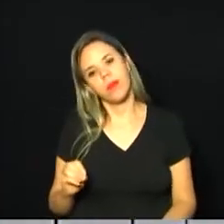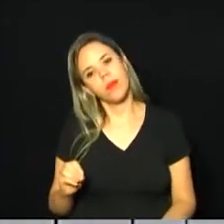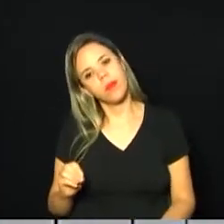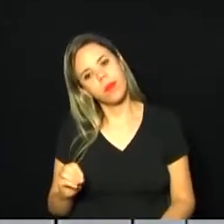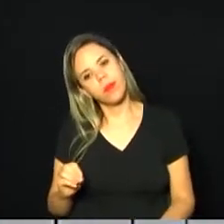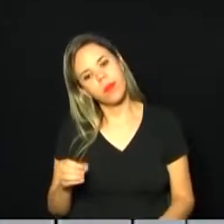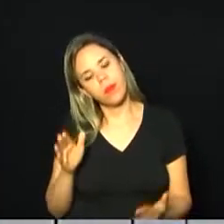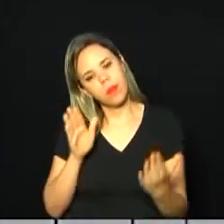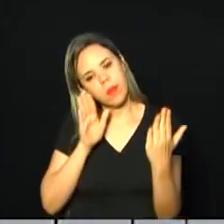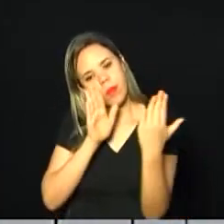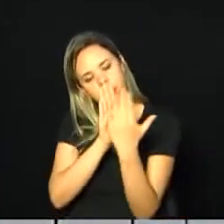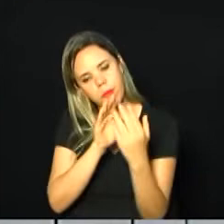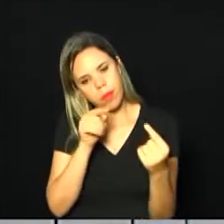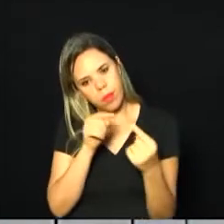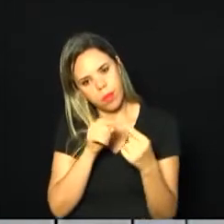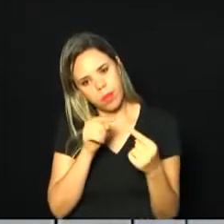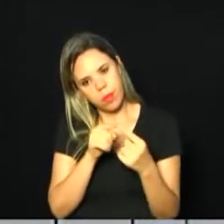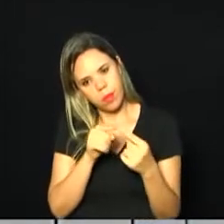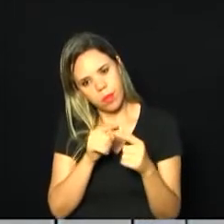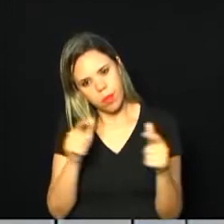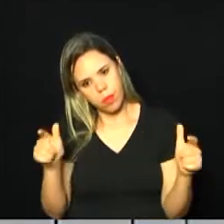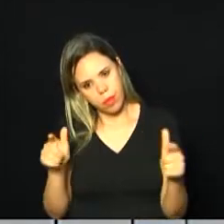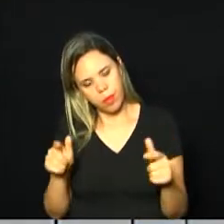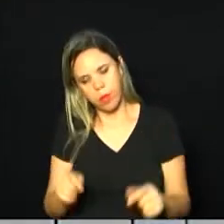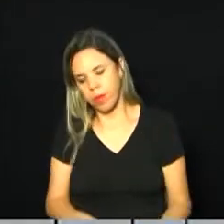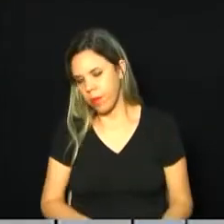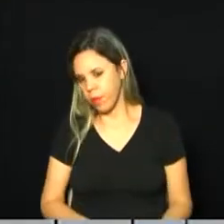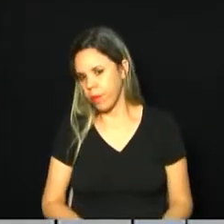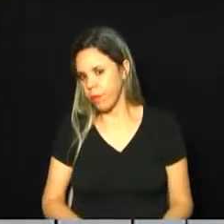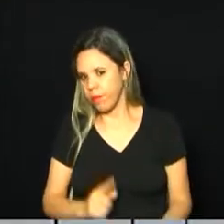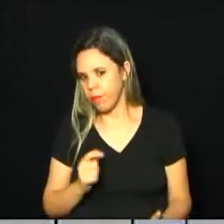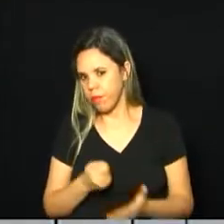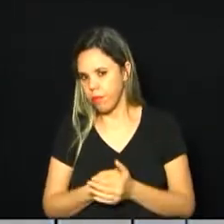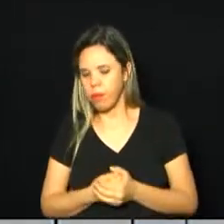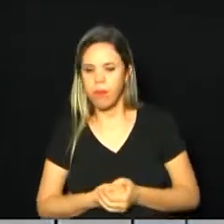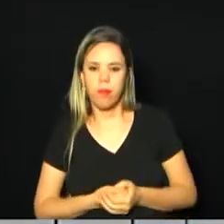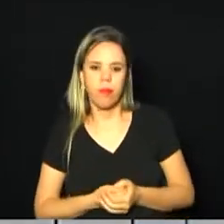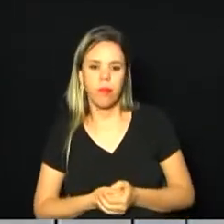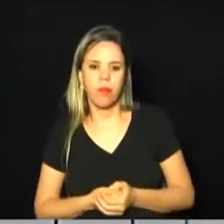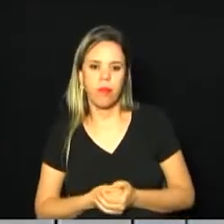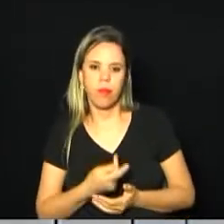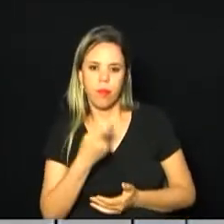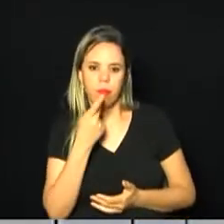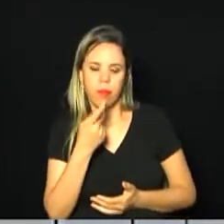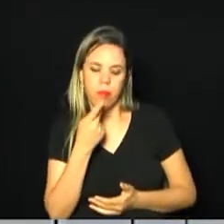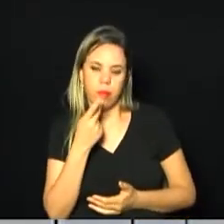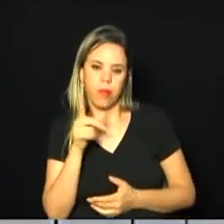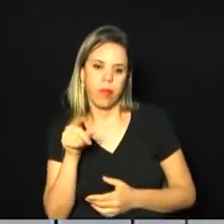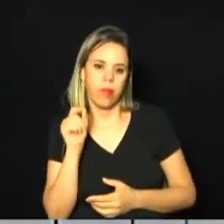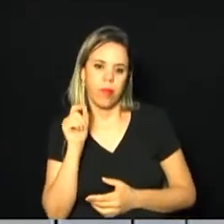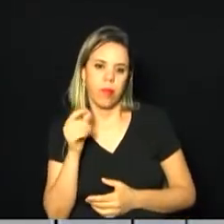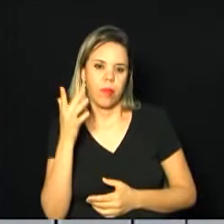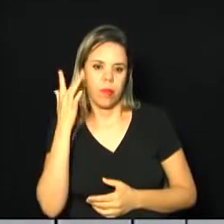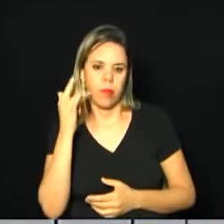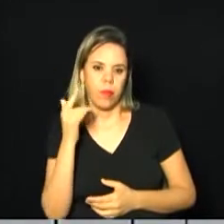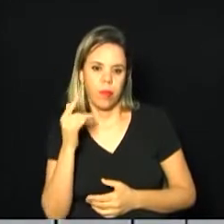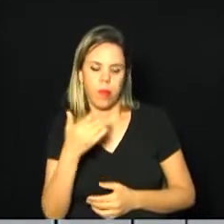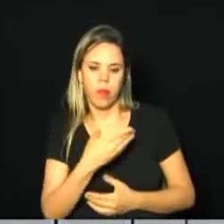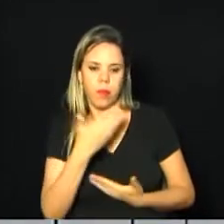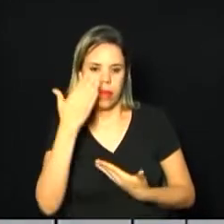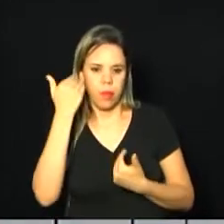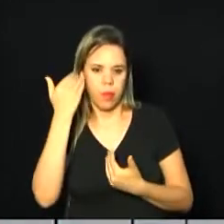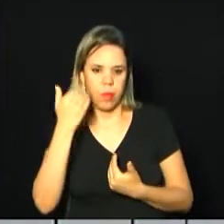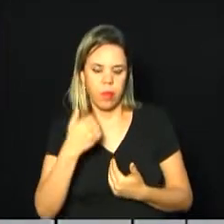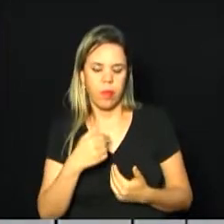confronto direto e que grande jogo em é decisivo Por falar em decisão amanhã Ponte